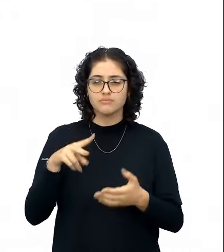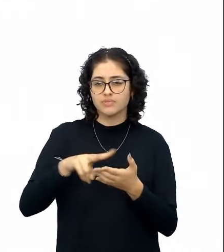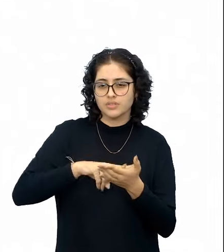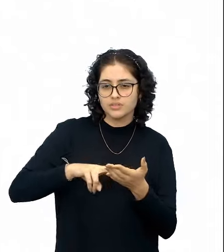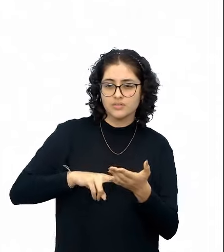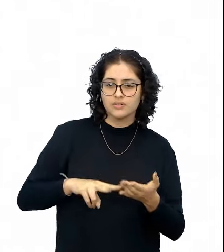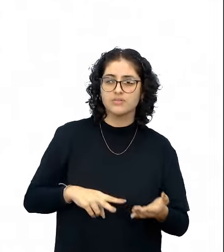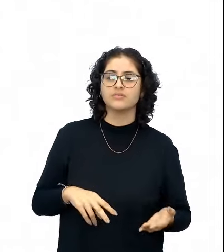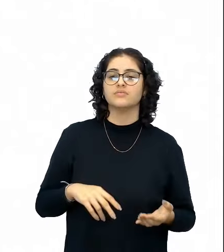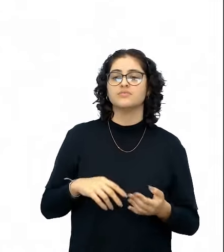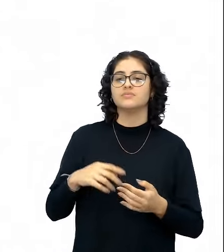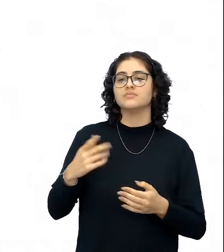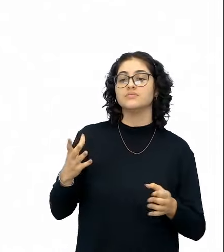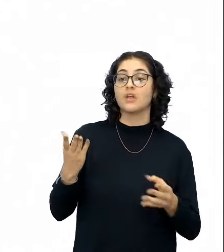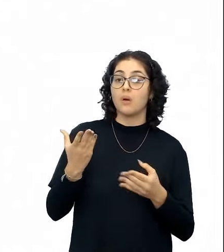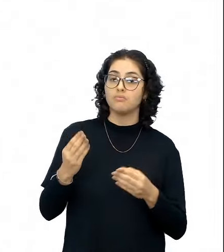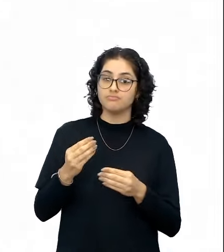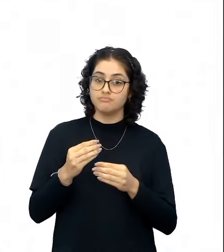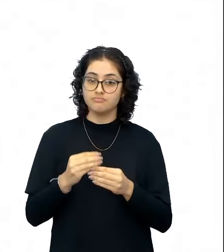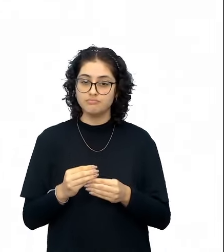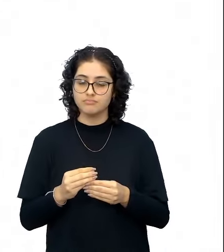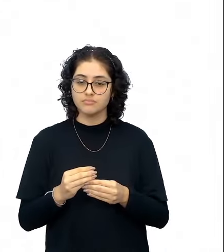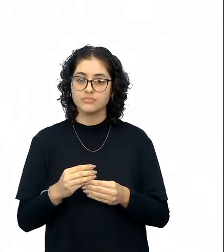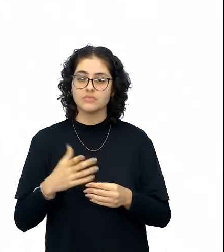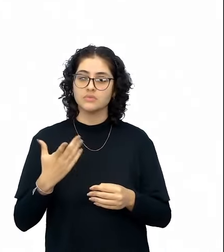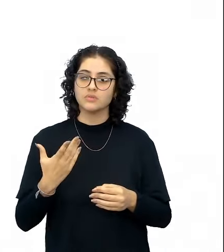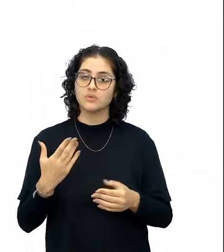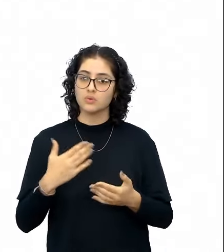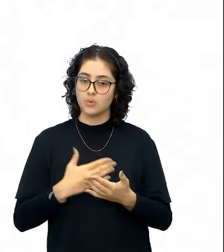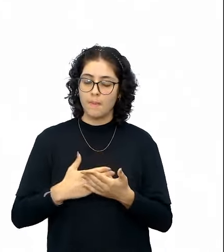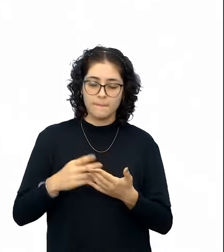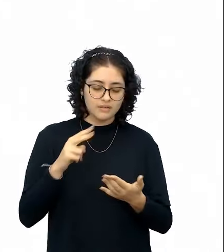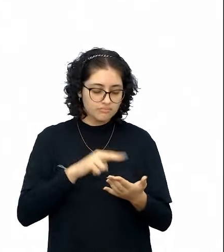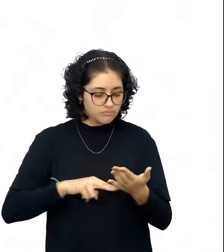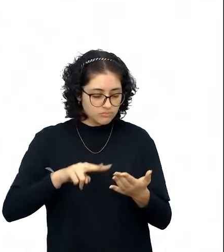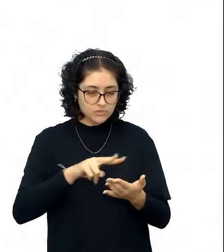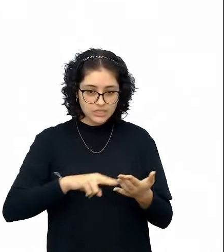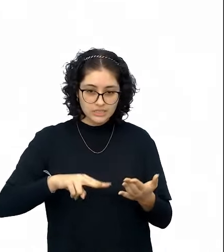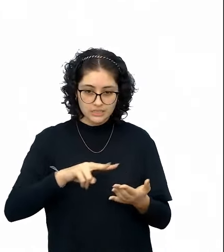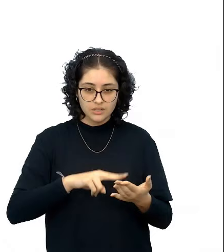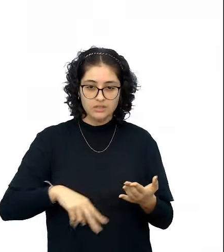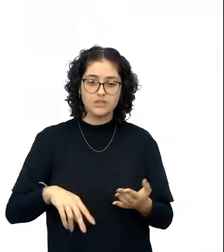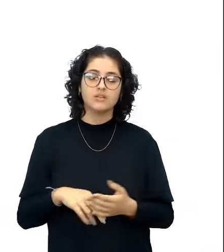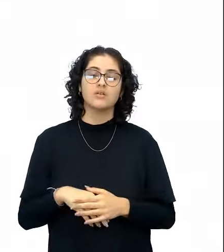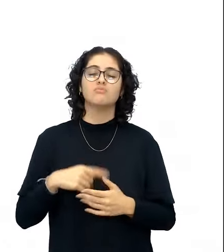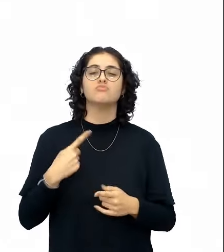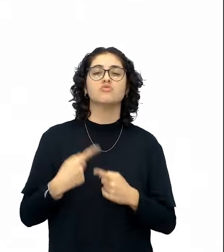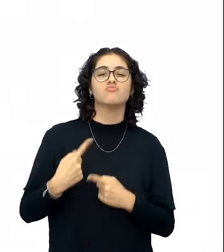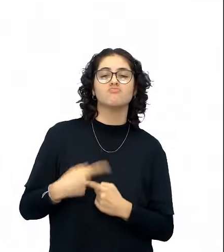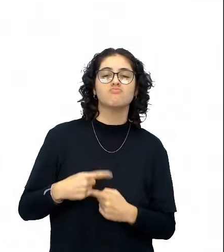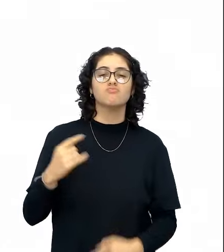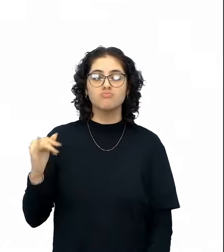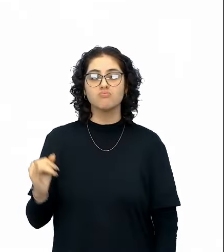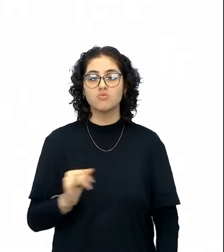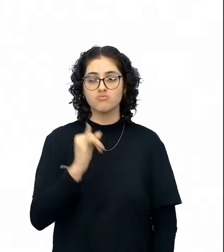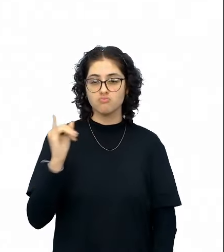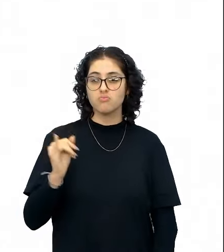ou seja, foi um momento teórico. Nós partimos para a teoria, vimos por que aquilo é